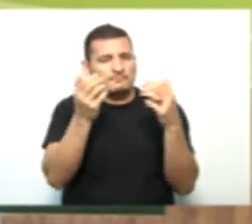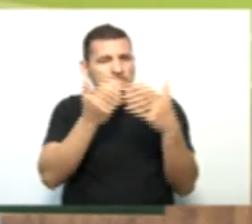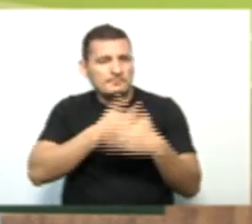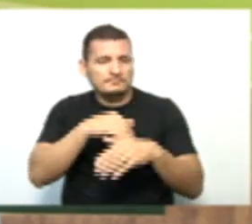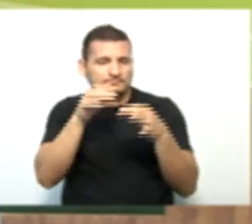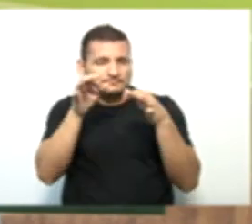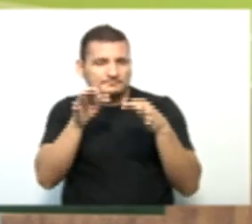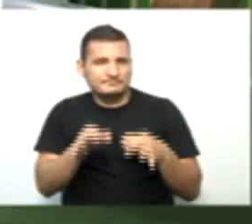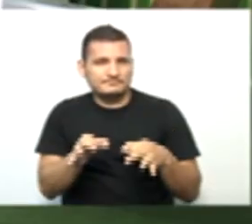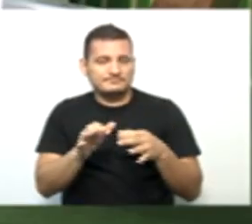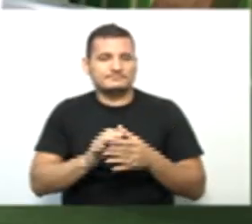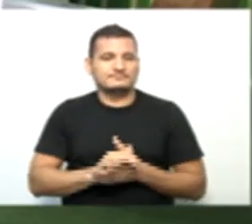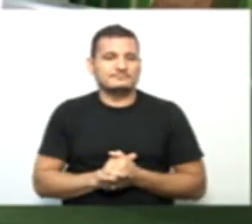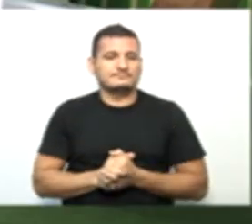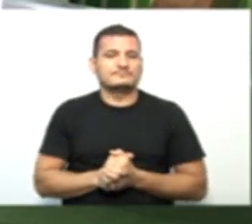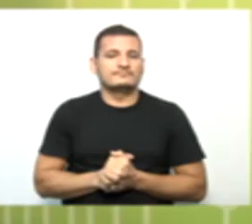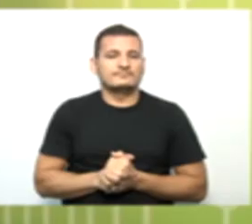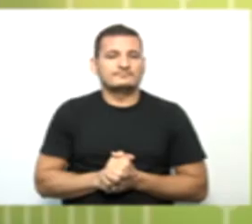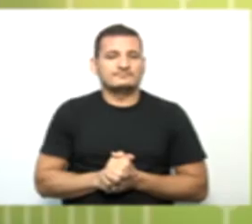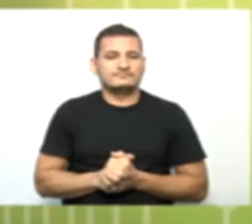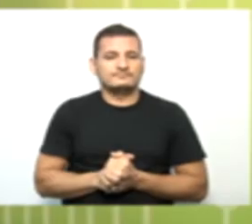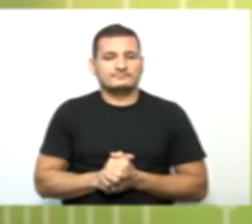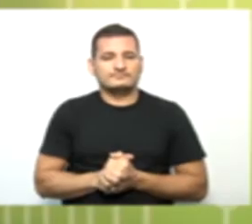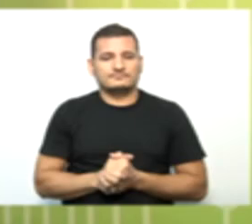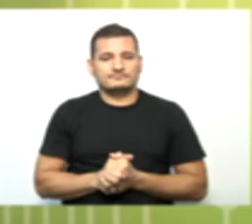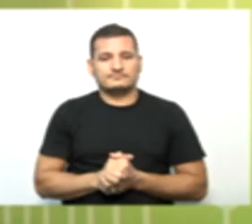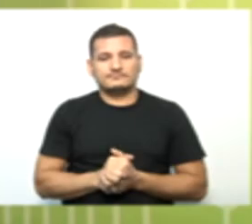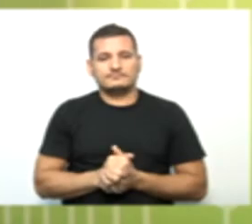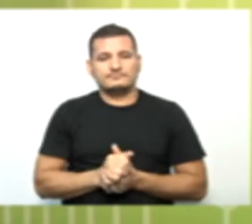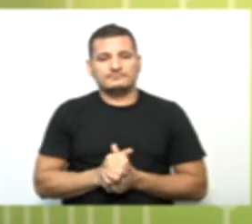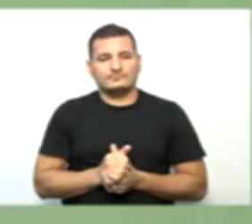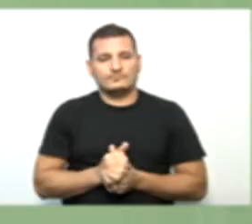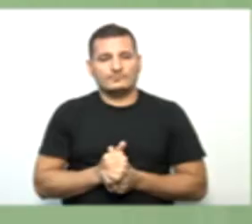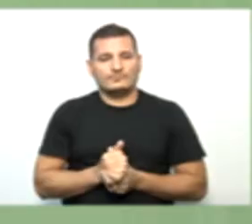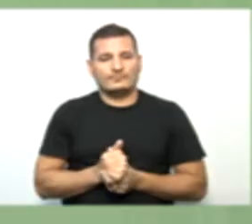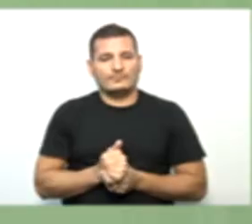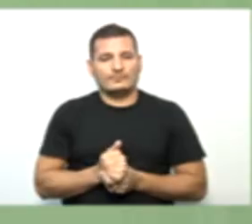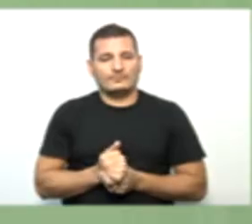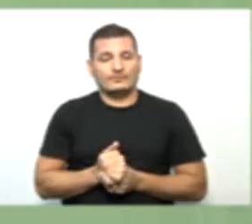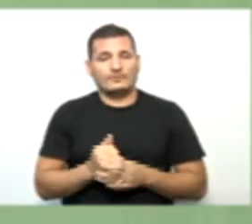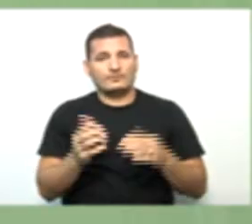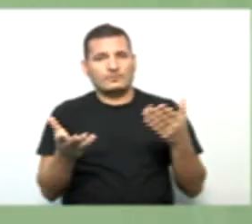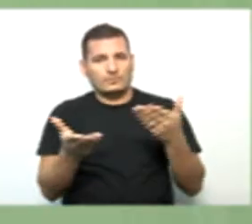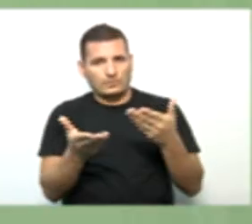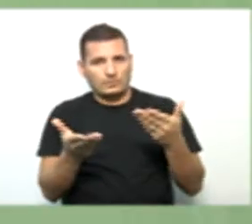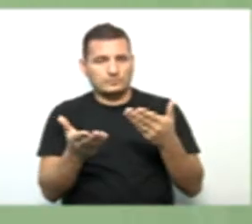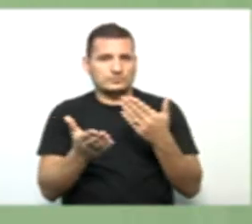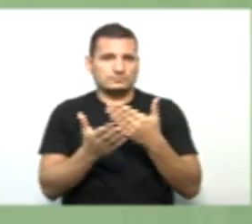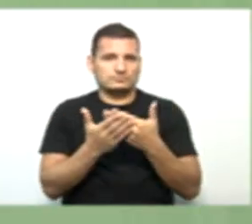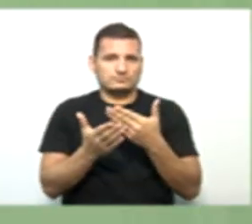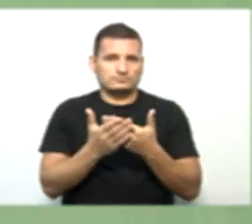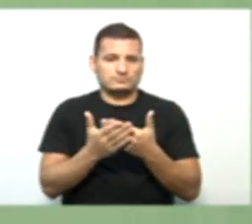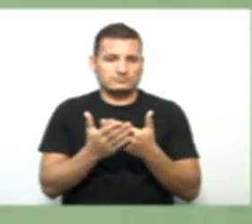tá? Bom, com respeito à aula de hoje,